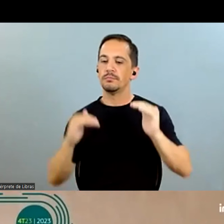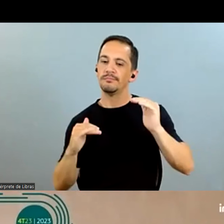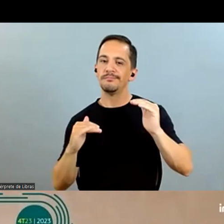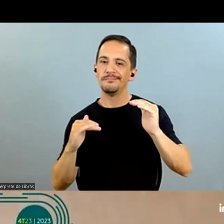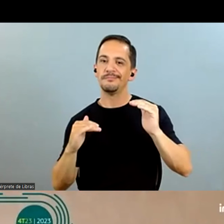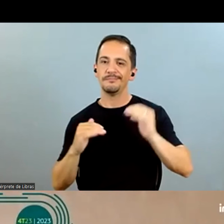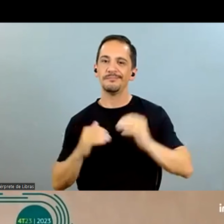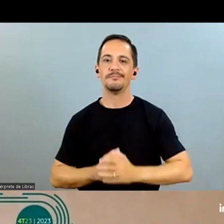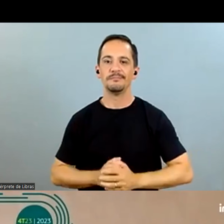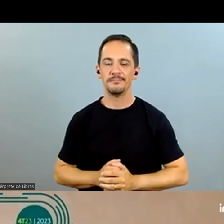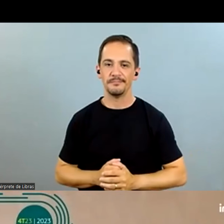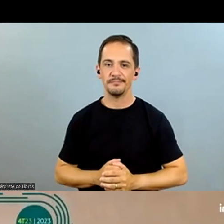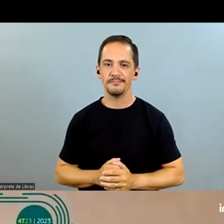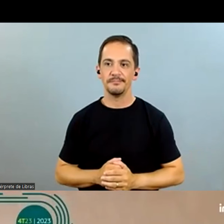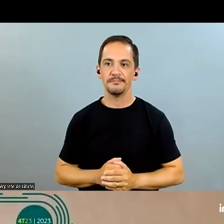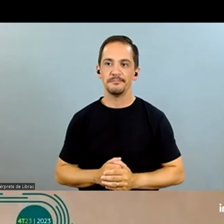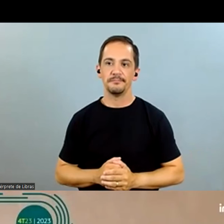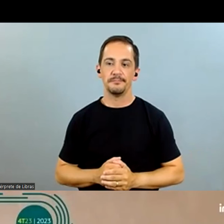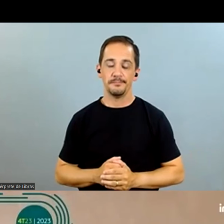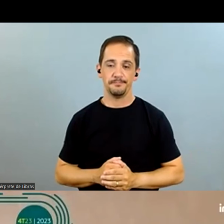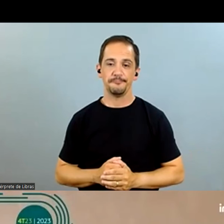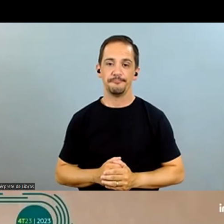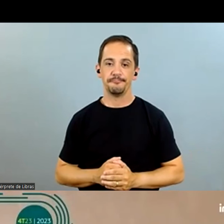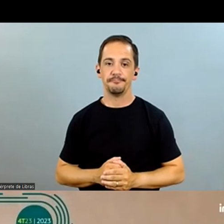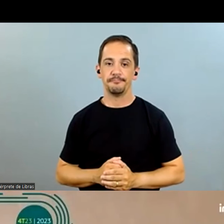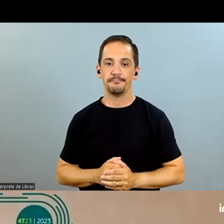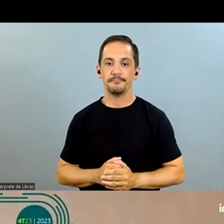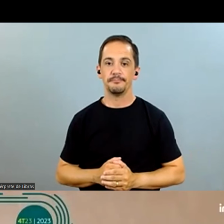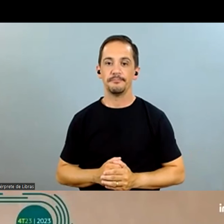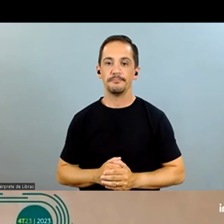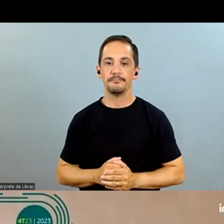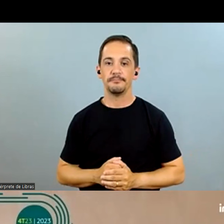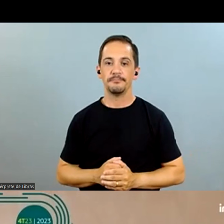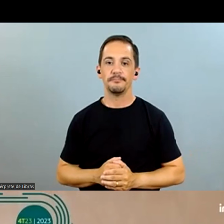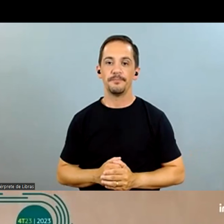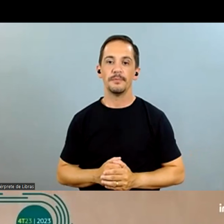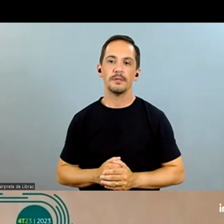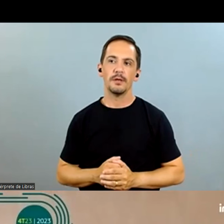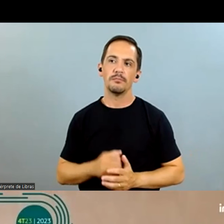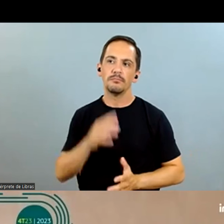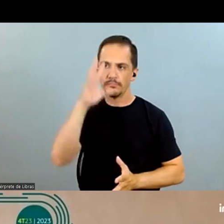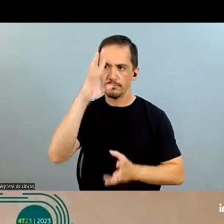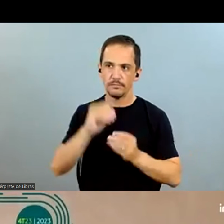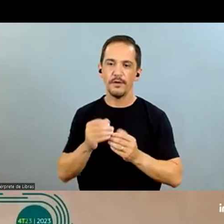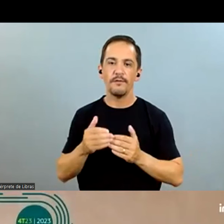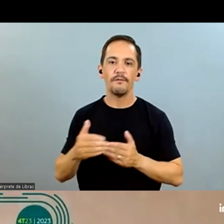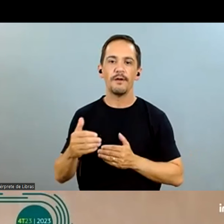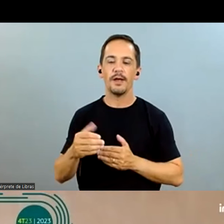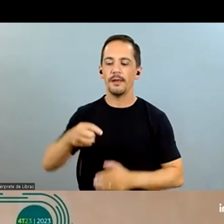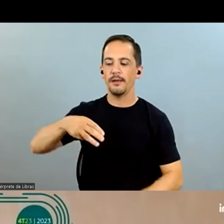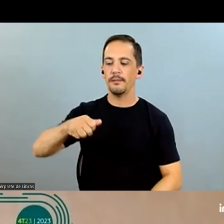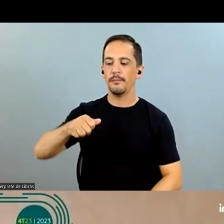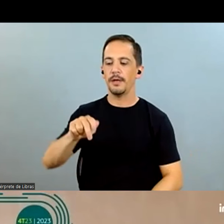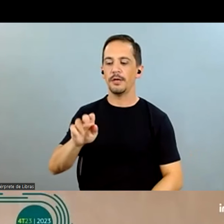seja a gente cruzando uma informação com a outra a gente deveria esperar um um um ganho de Margem aí para você para para pro ano de 2024 foi assim